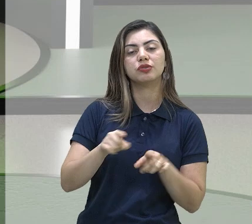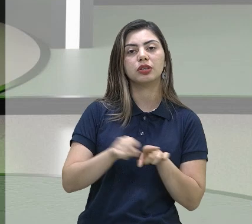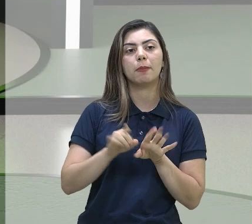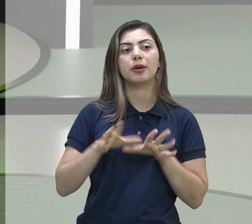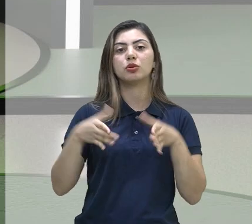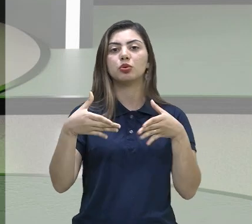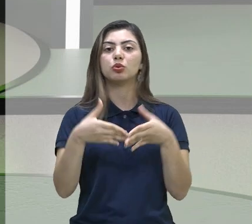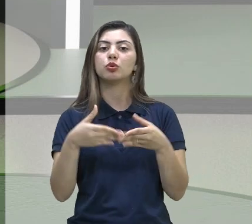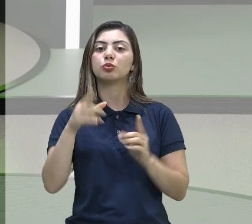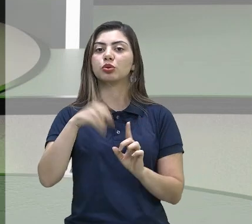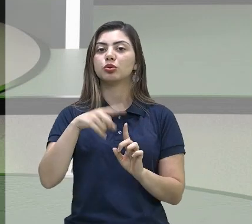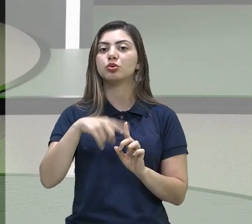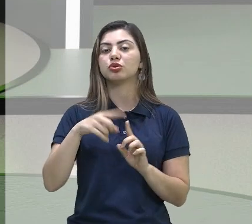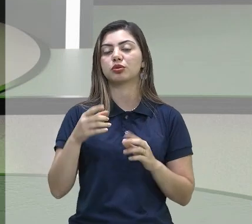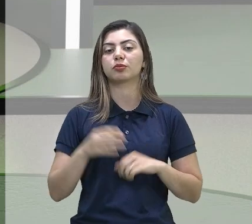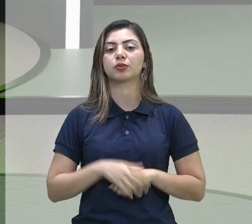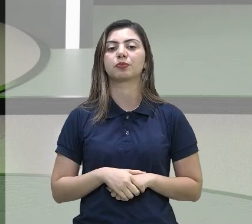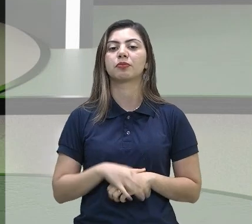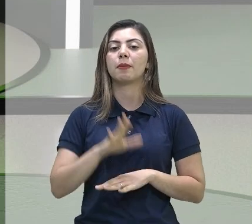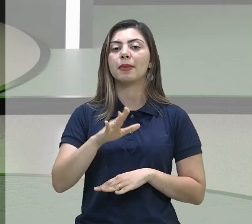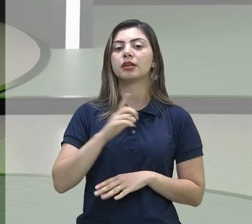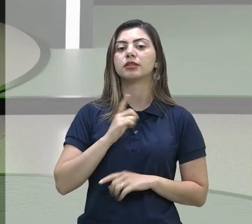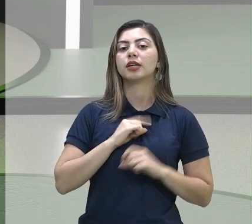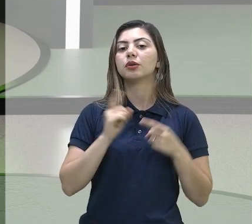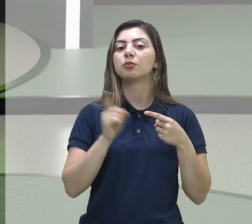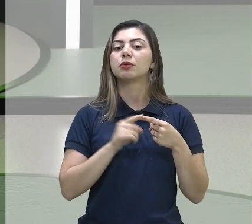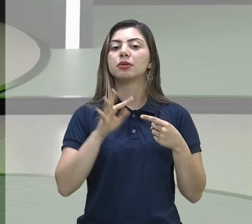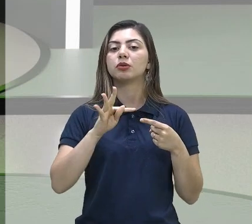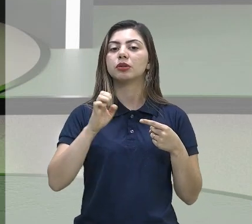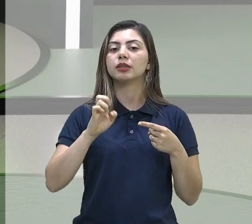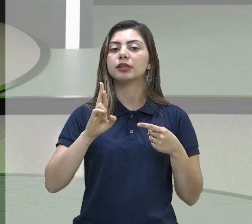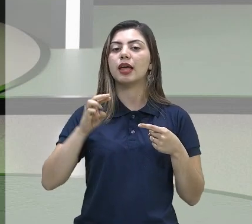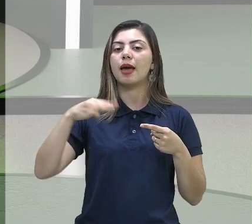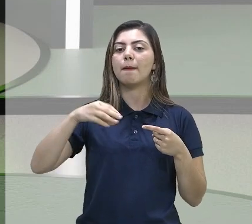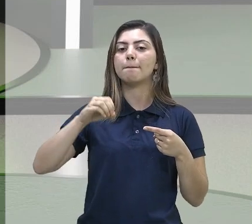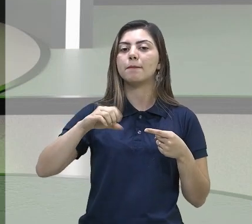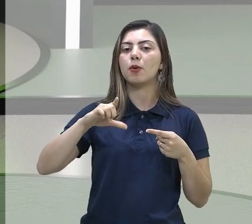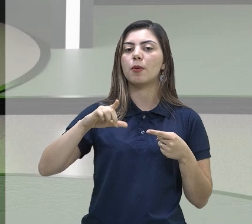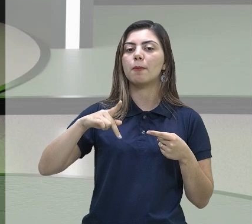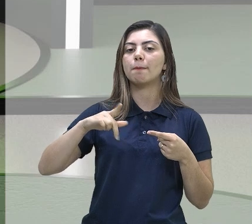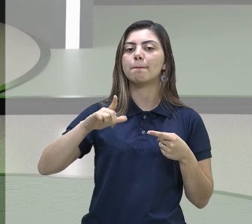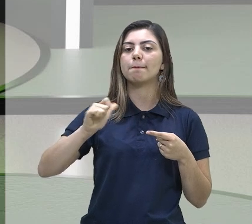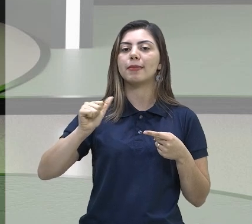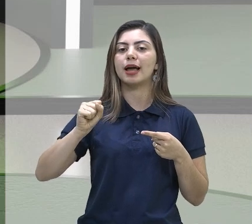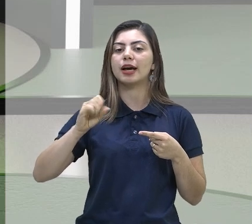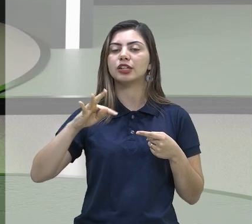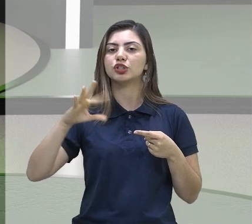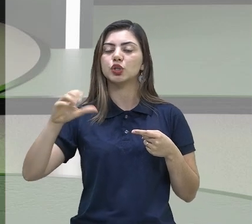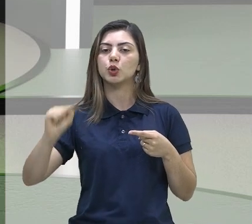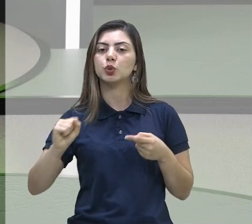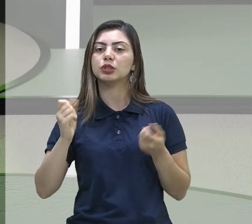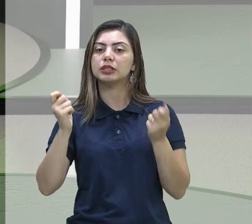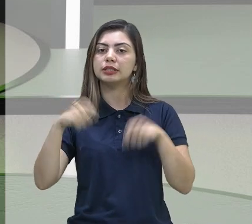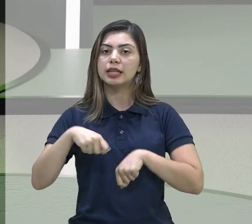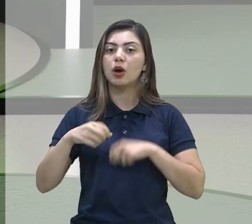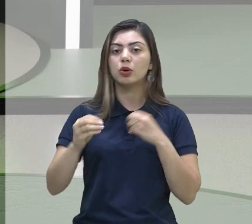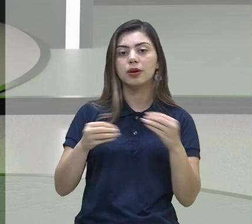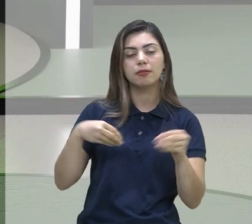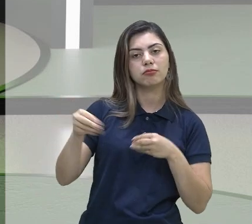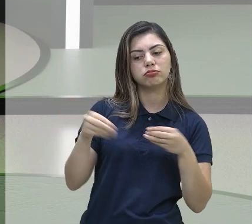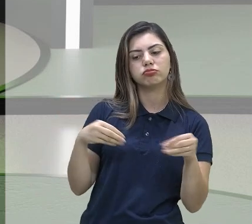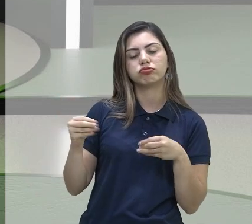polímero. Então, polímeros termoplásticos são materiais que se tornam moldáveis ou